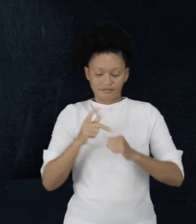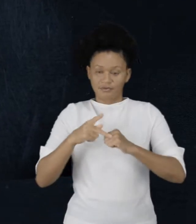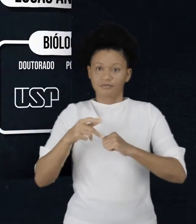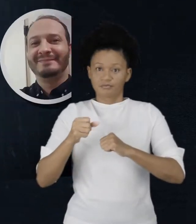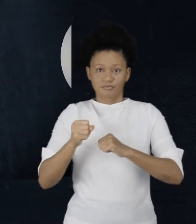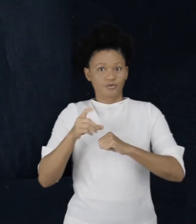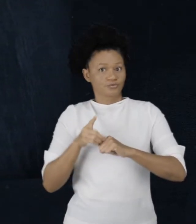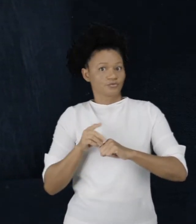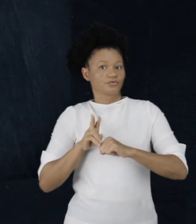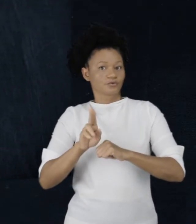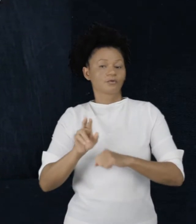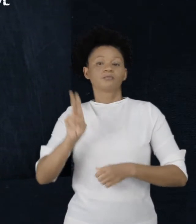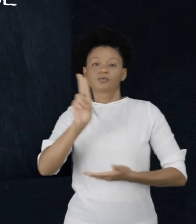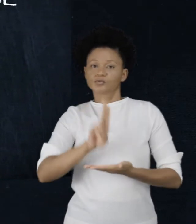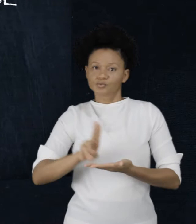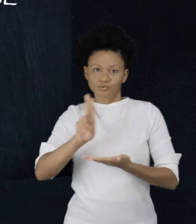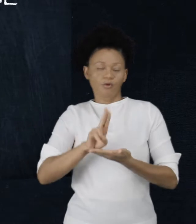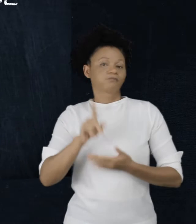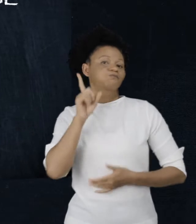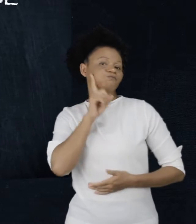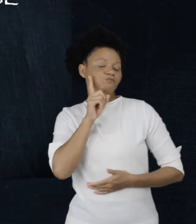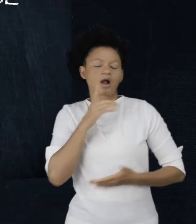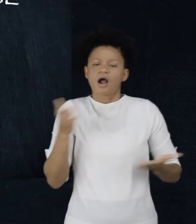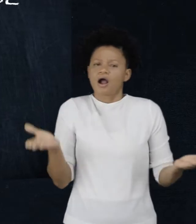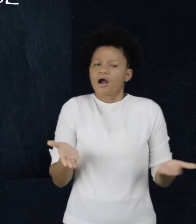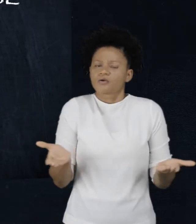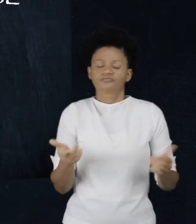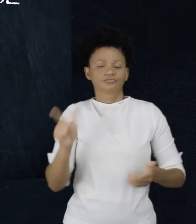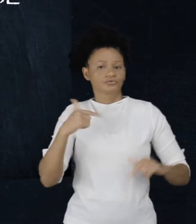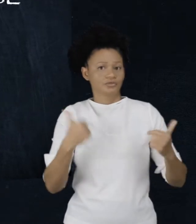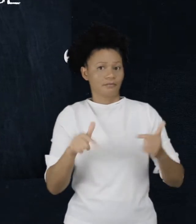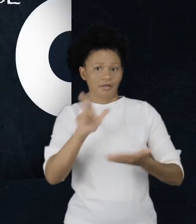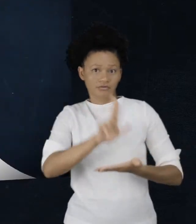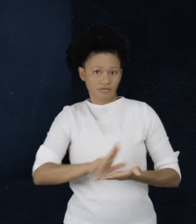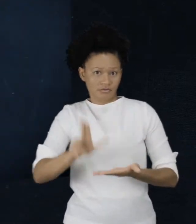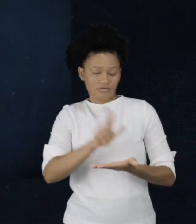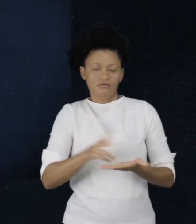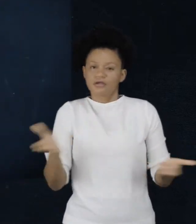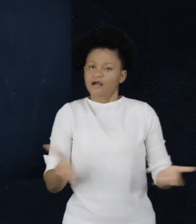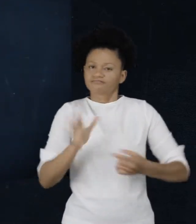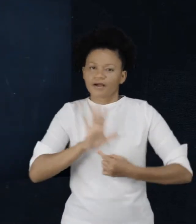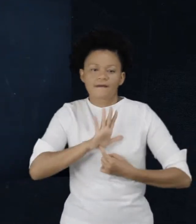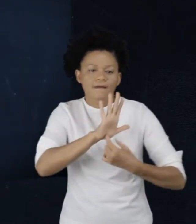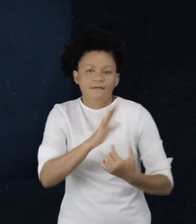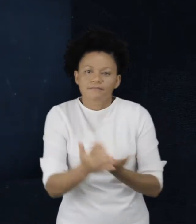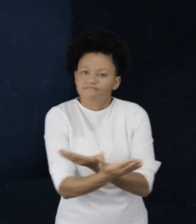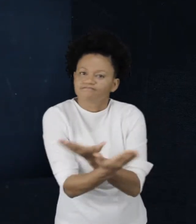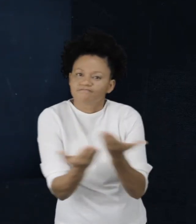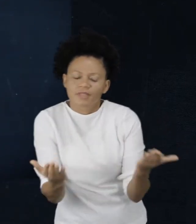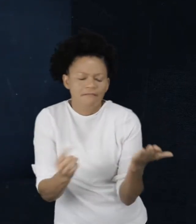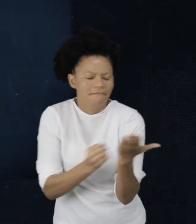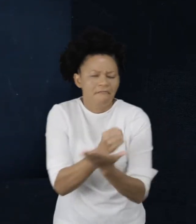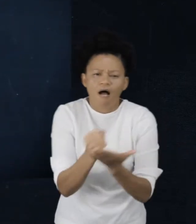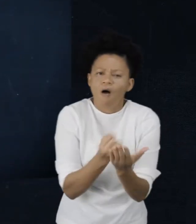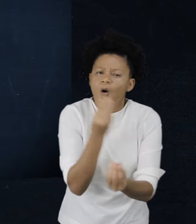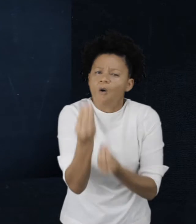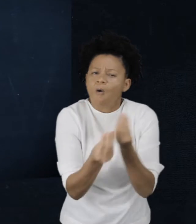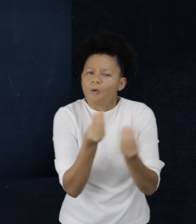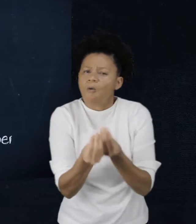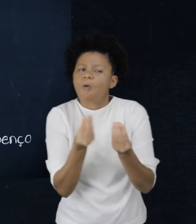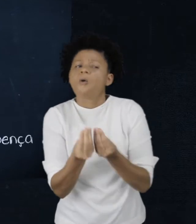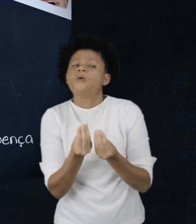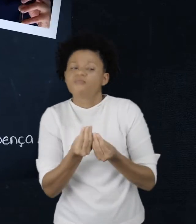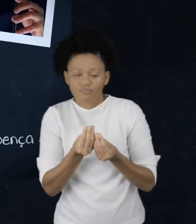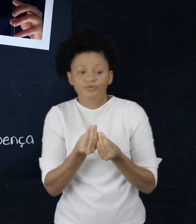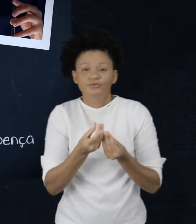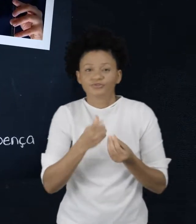de Michigan. Atualmente, sou professor da Universidade Federal de Alagoas. Nesse vídeo, vamos mostrar basicamente como ocorrem os